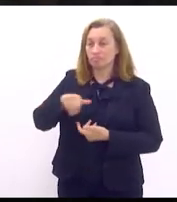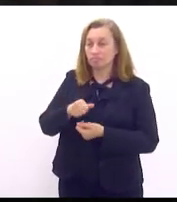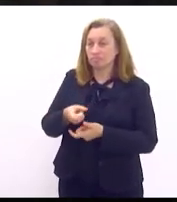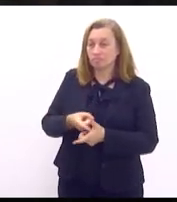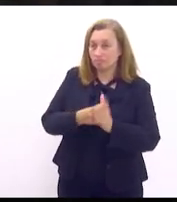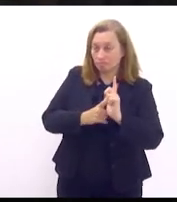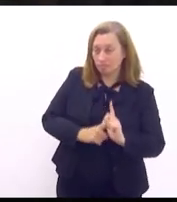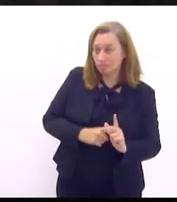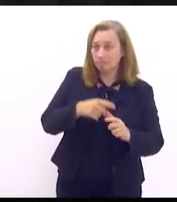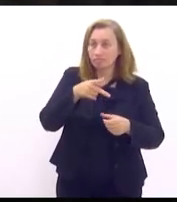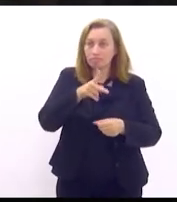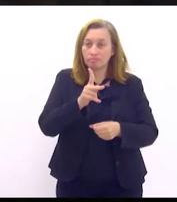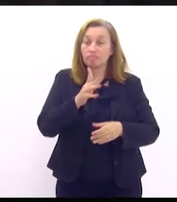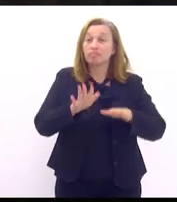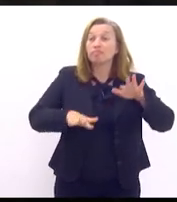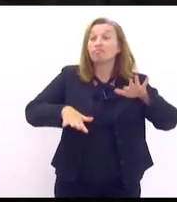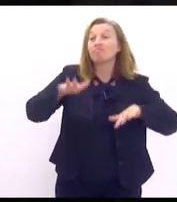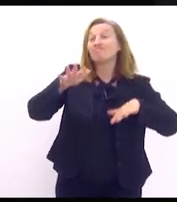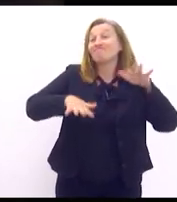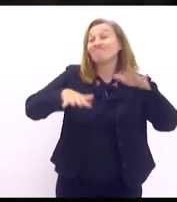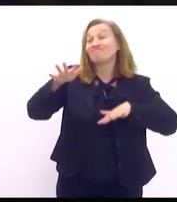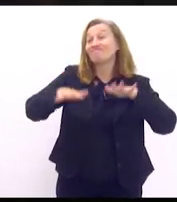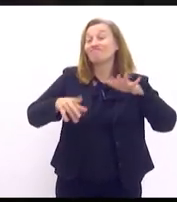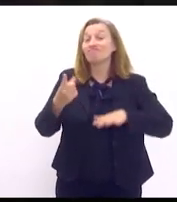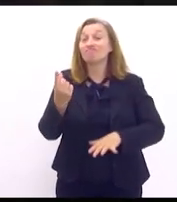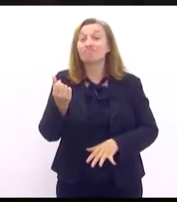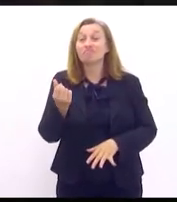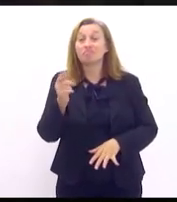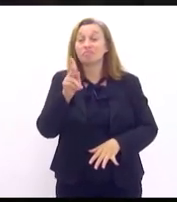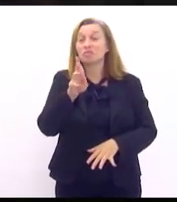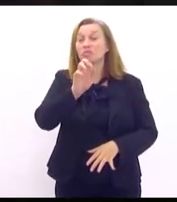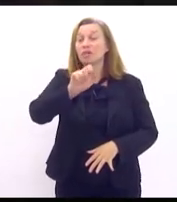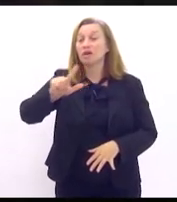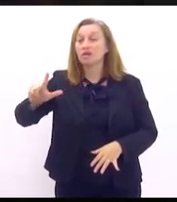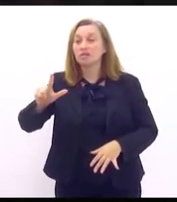variar e vai depender muito da variação do preço do barril do petróleo,